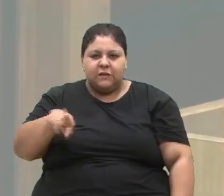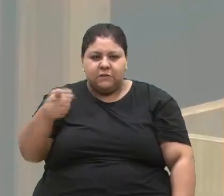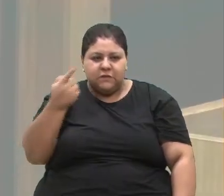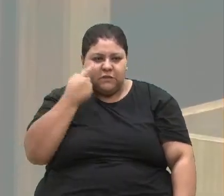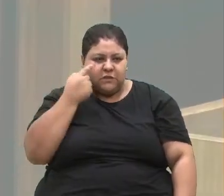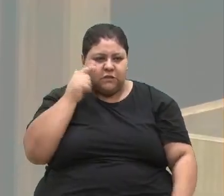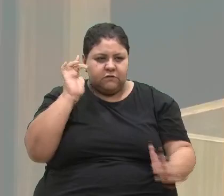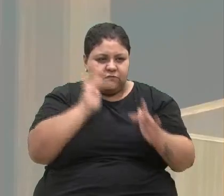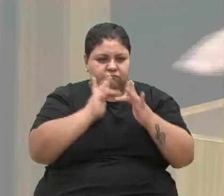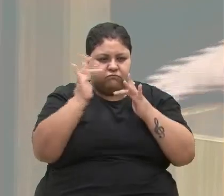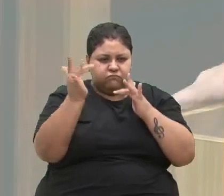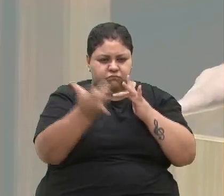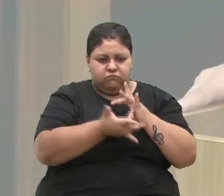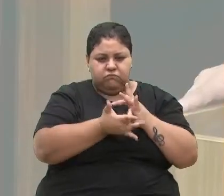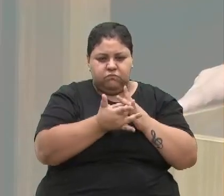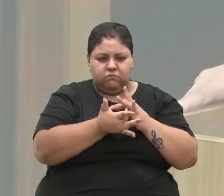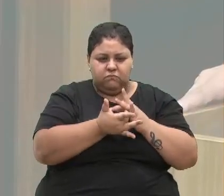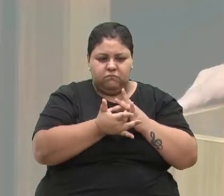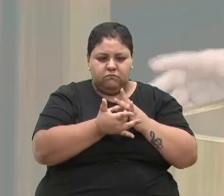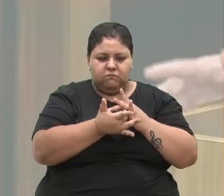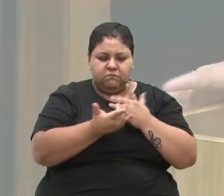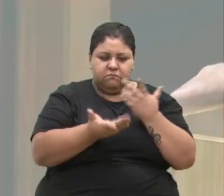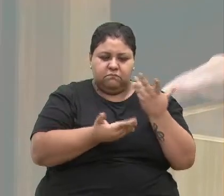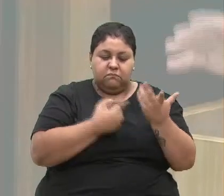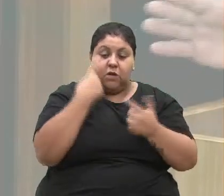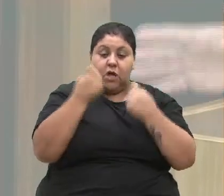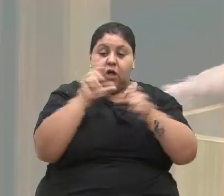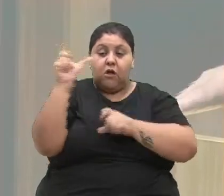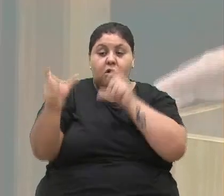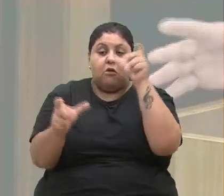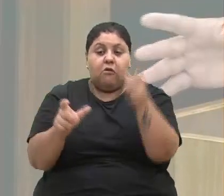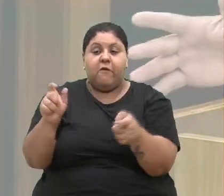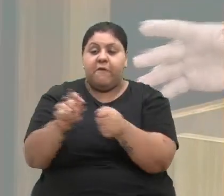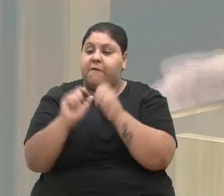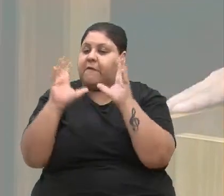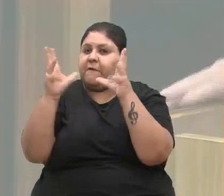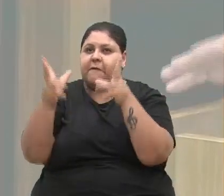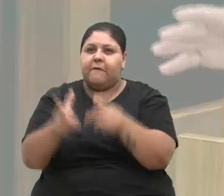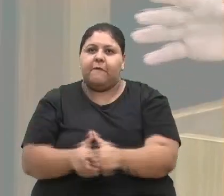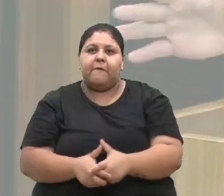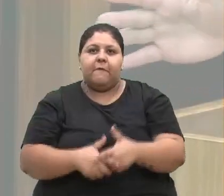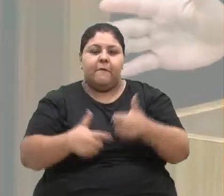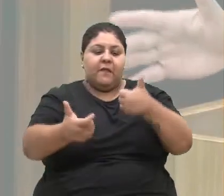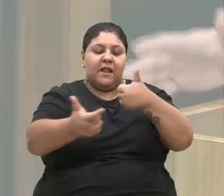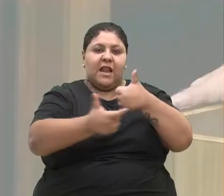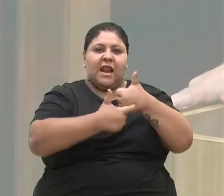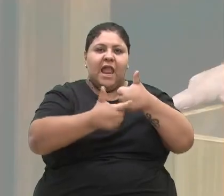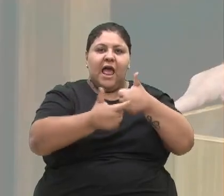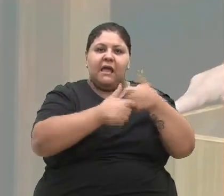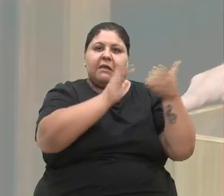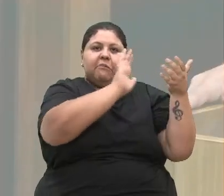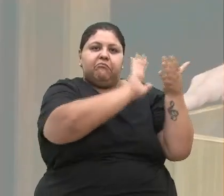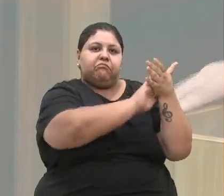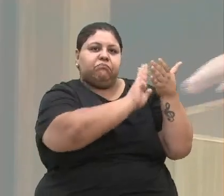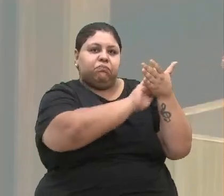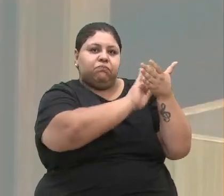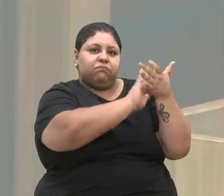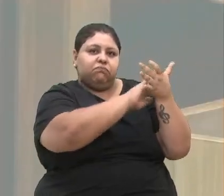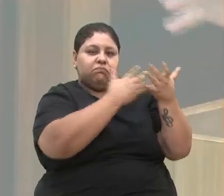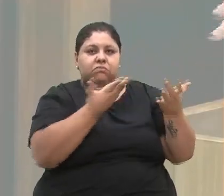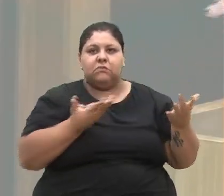redes sociais, vê por aí, algumas pessoas fazem de tudo por um like, por um aplauso,